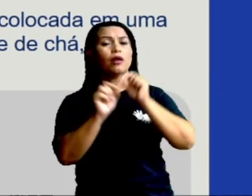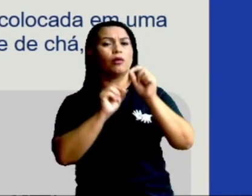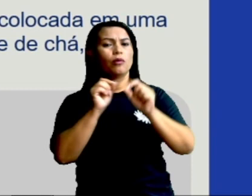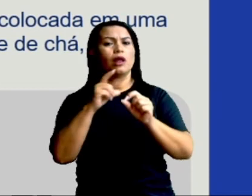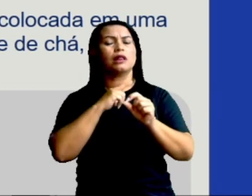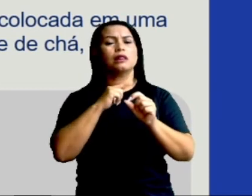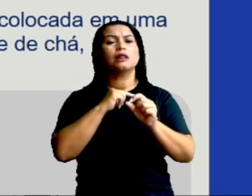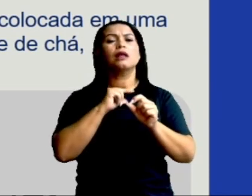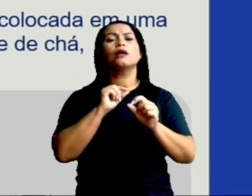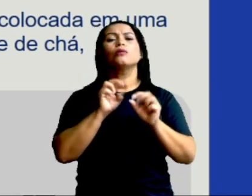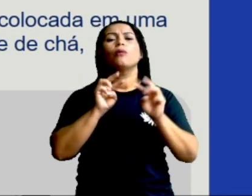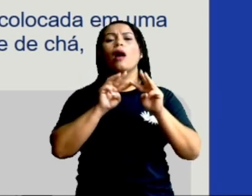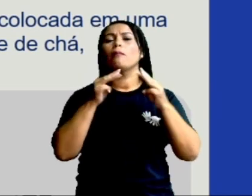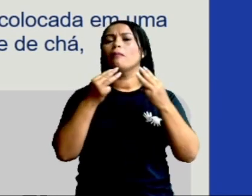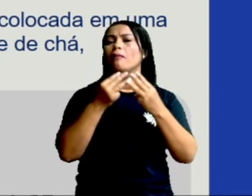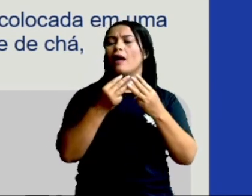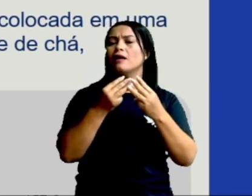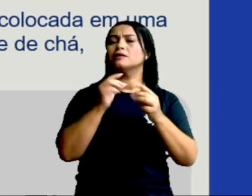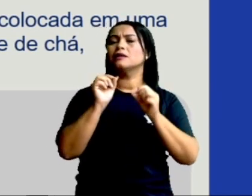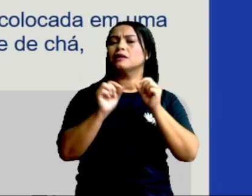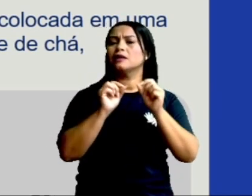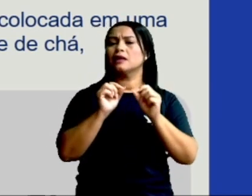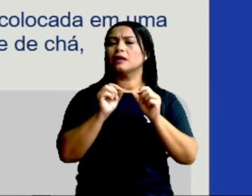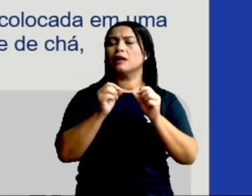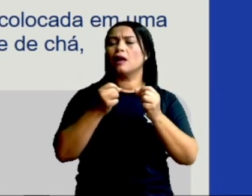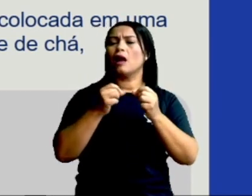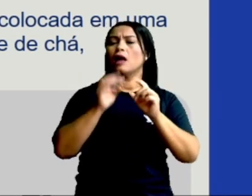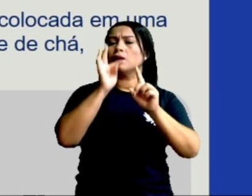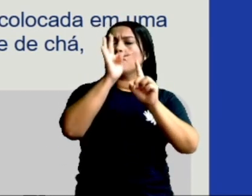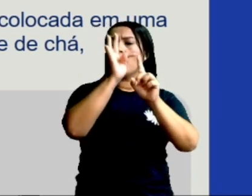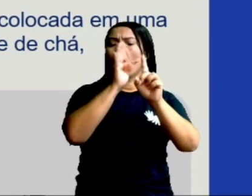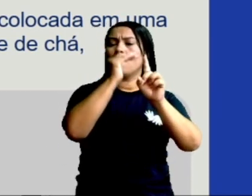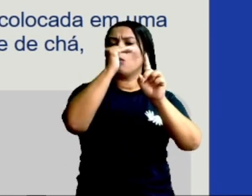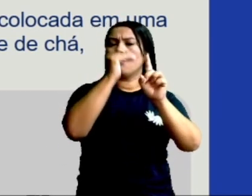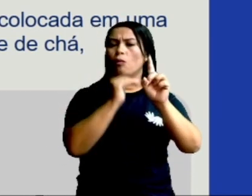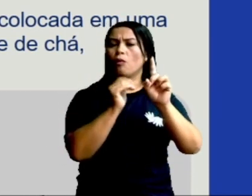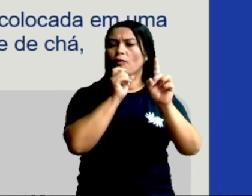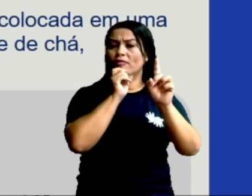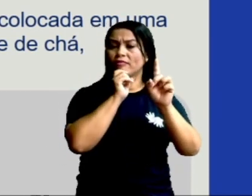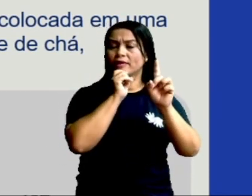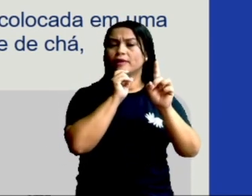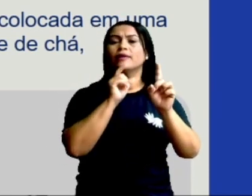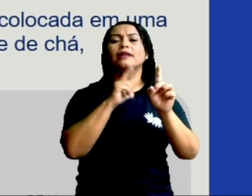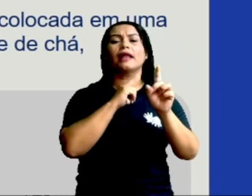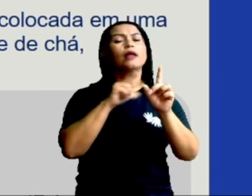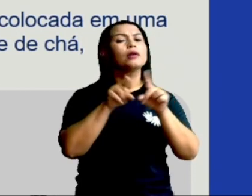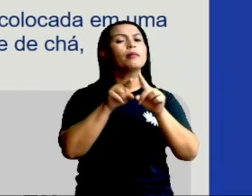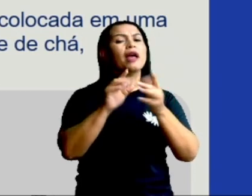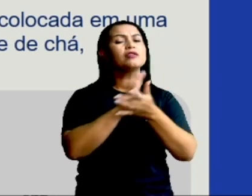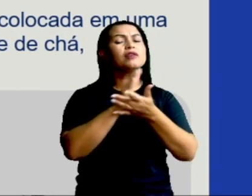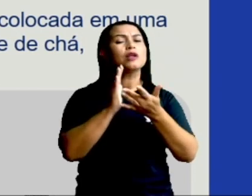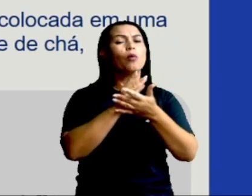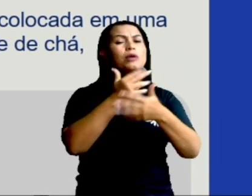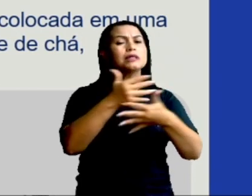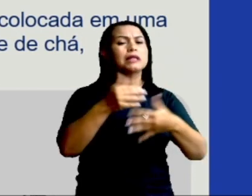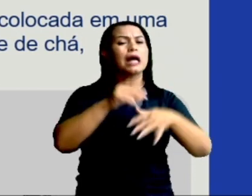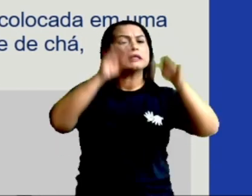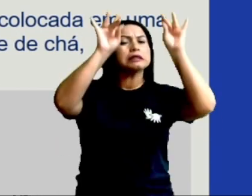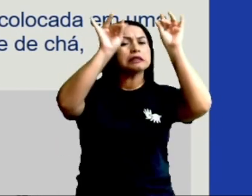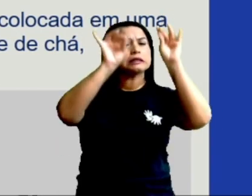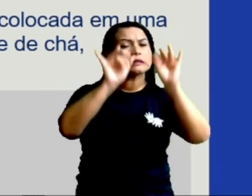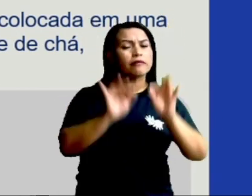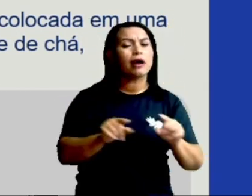atua na região fazendo com que as temperaturas caíram consideravelmente podendo até nevar em algumas cidades